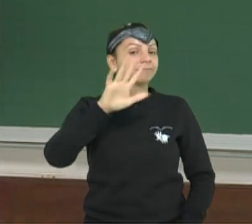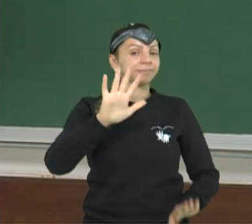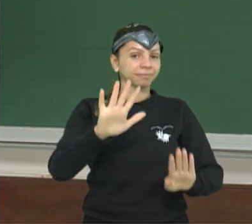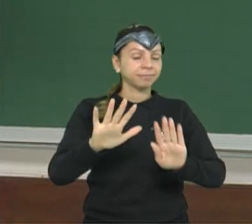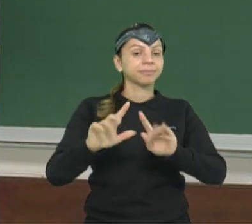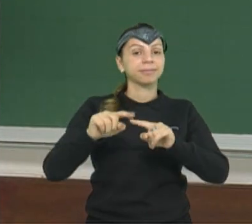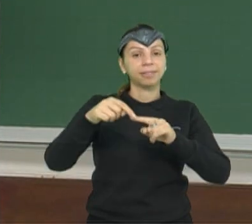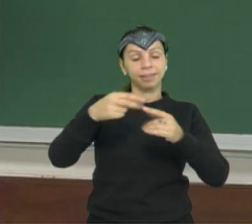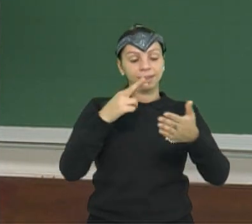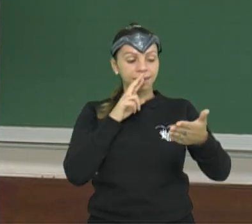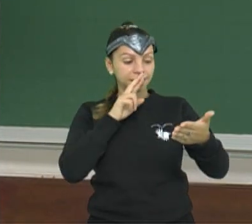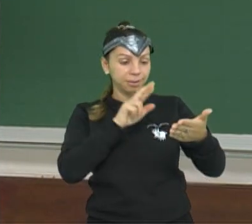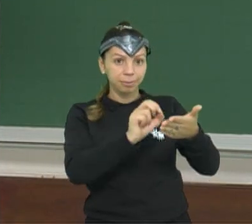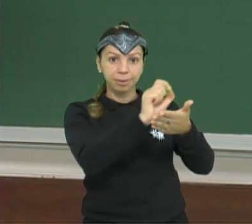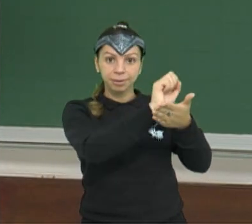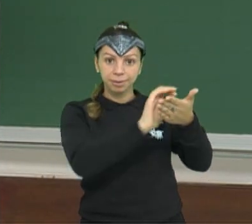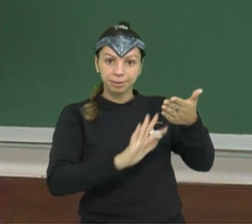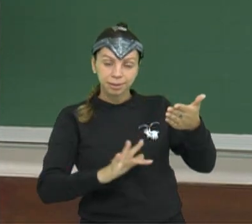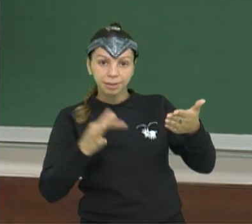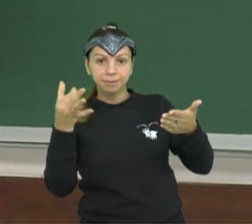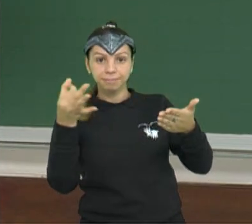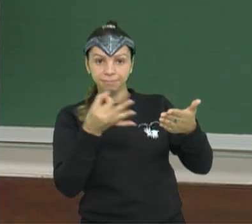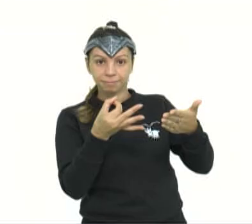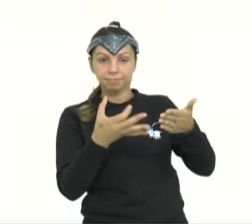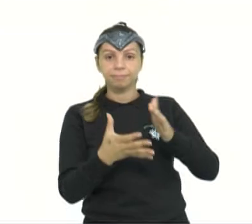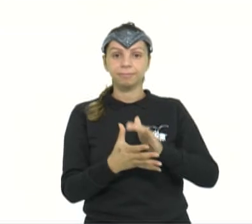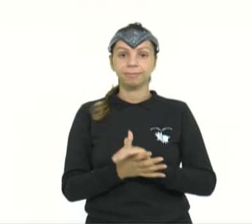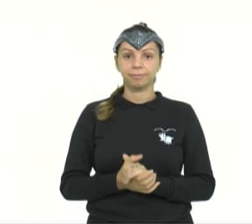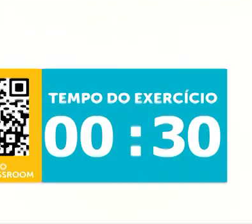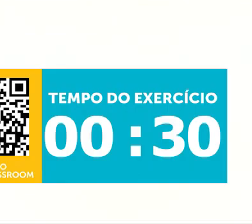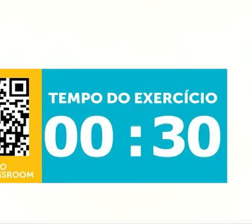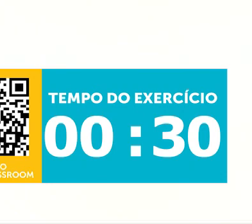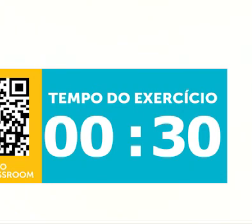e marque qual é a frase correta.